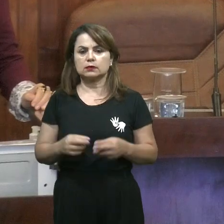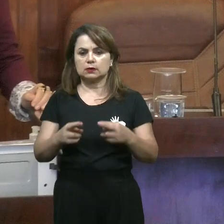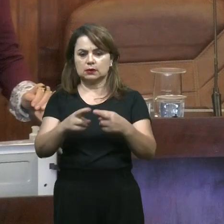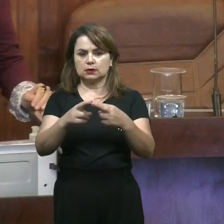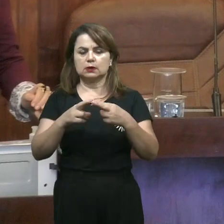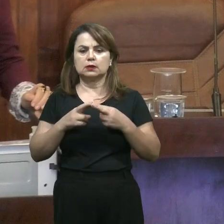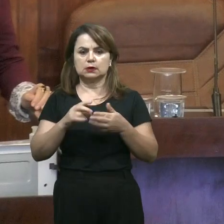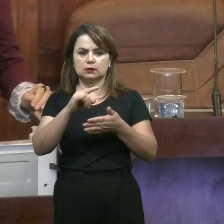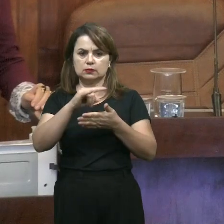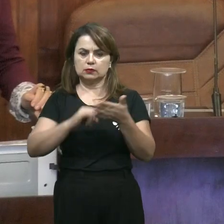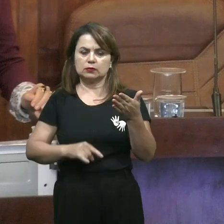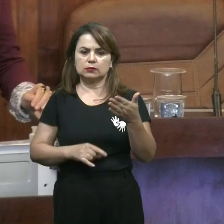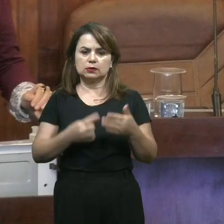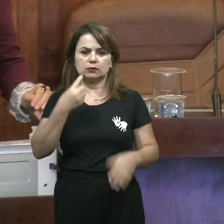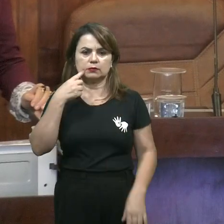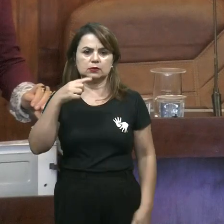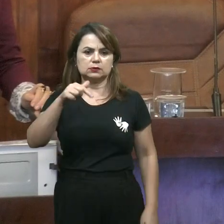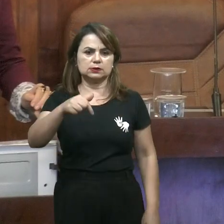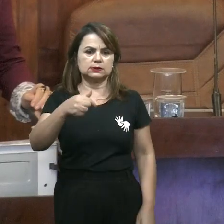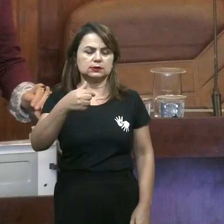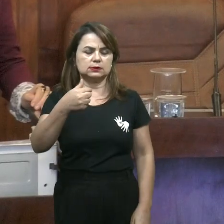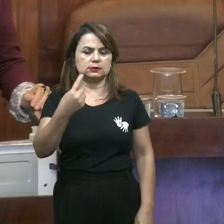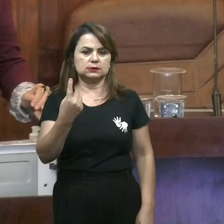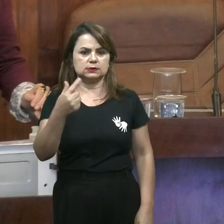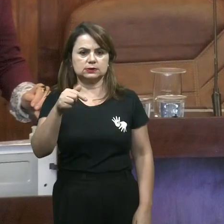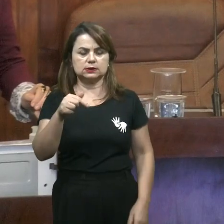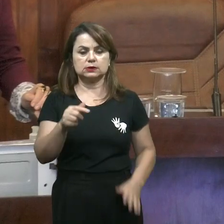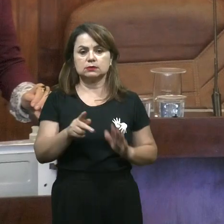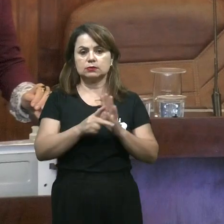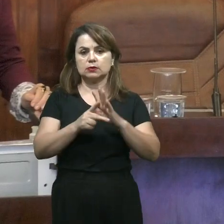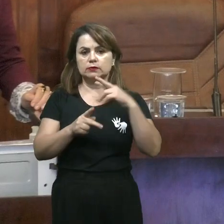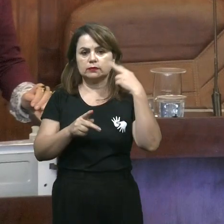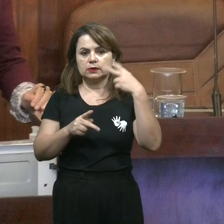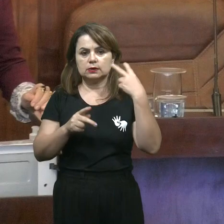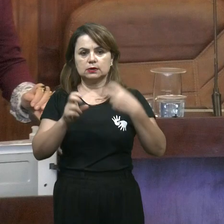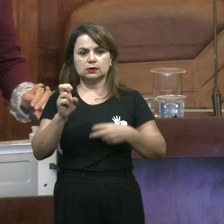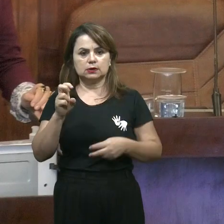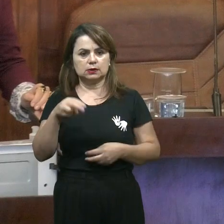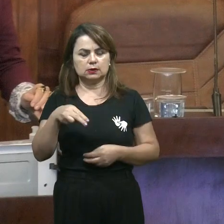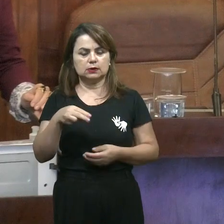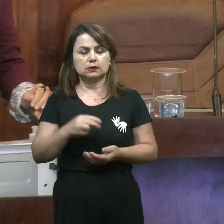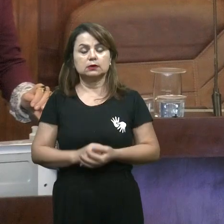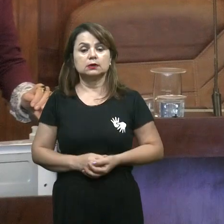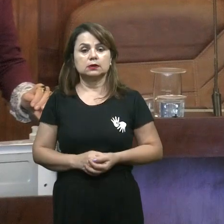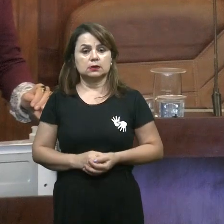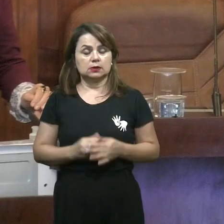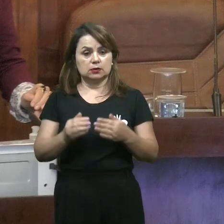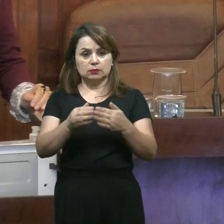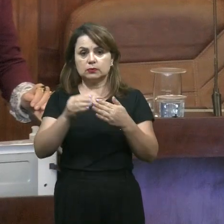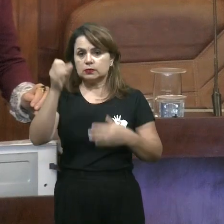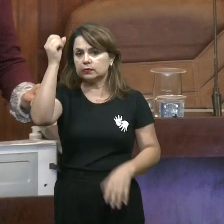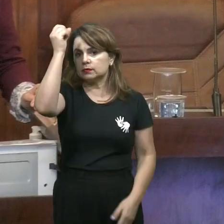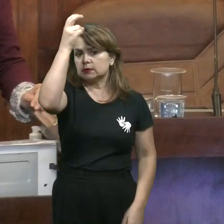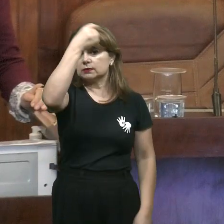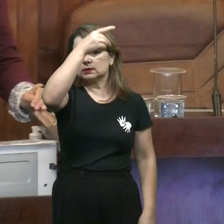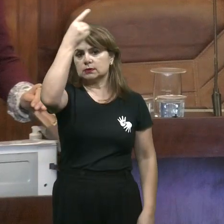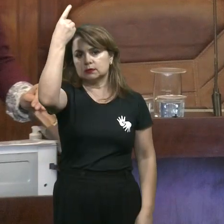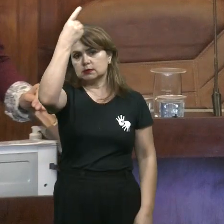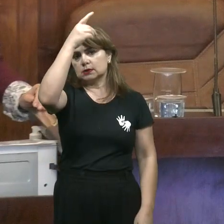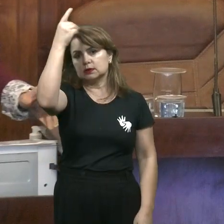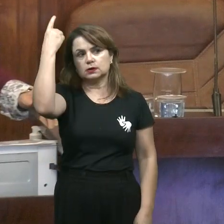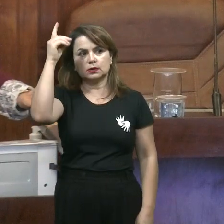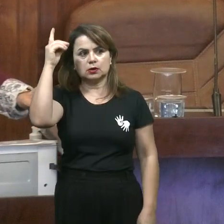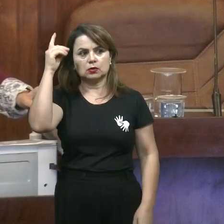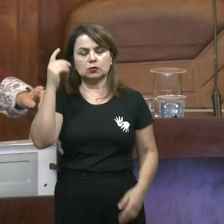requerimento 1727 barra 2024 do vereador Eduardo Nascimento solicitando ao prefeito de Marília por meio do